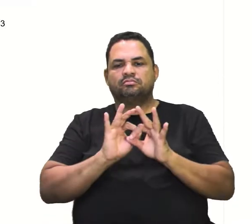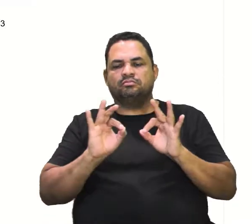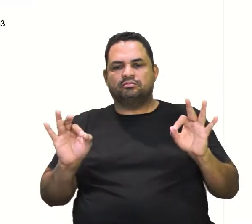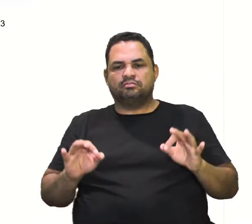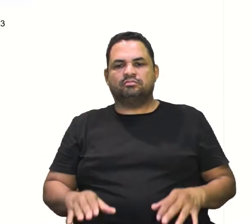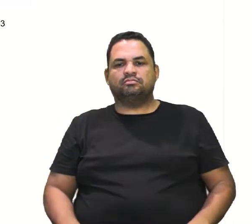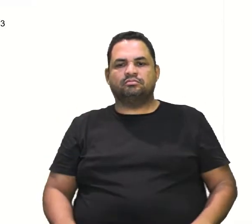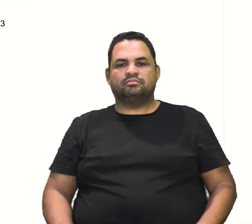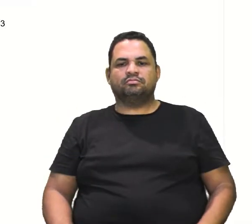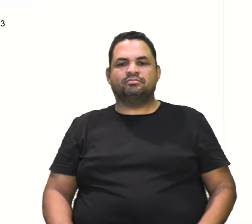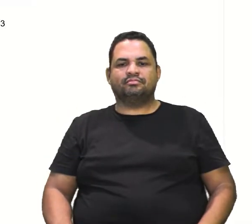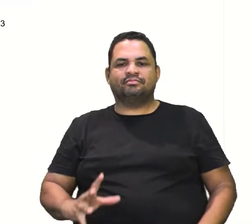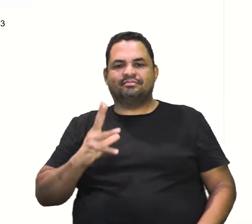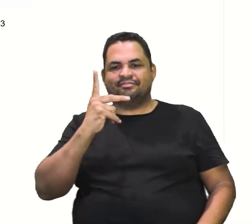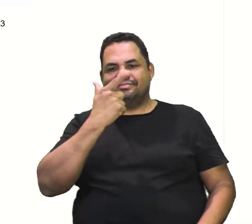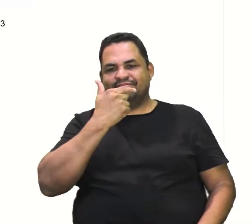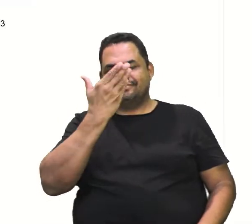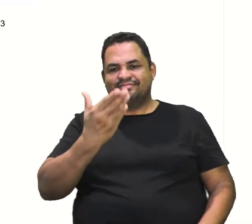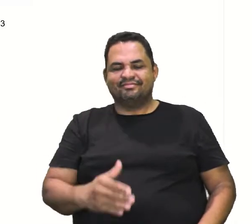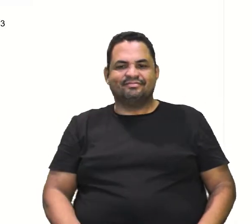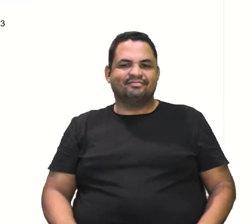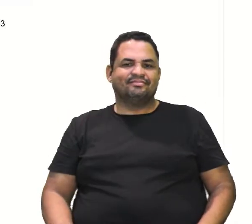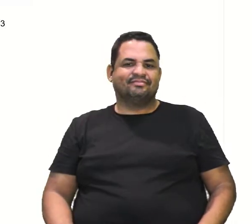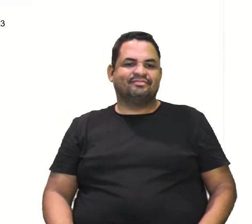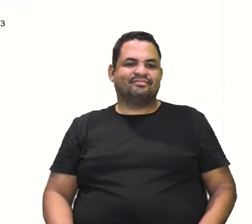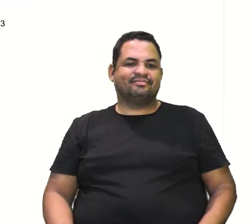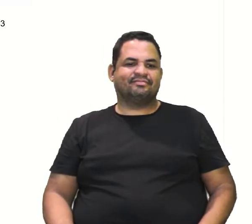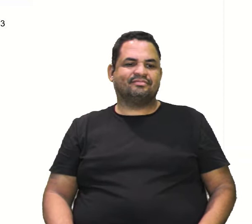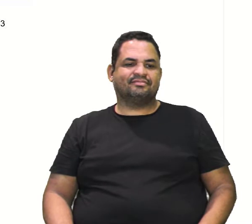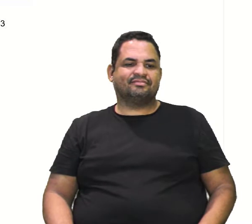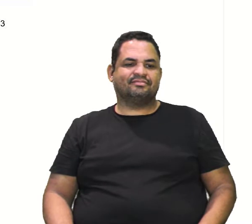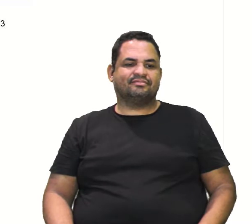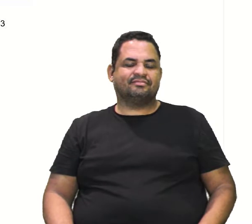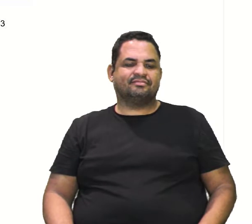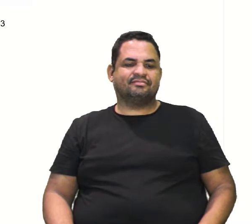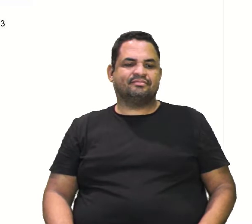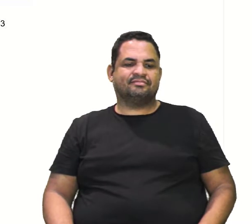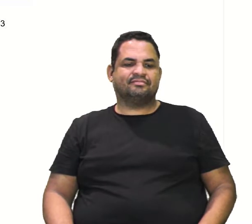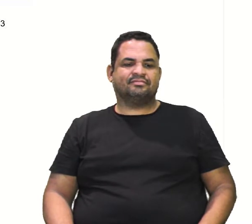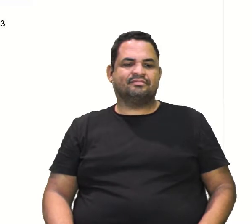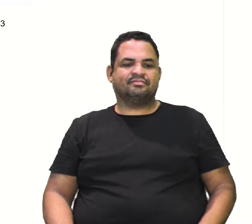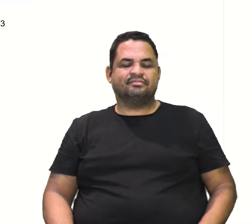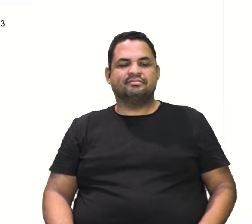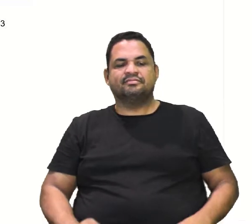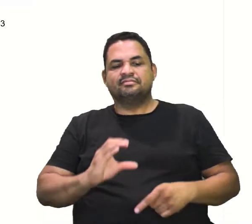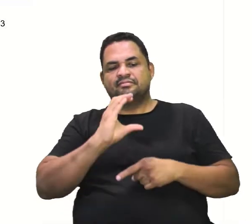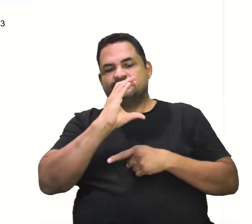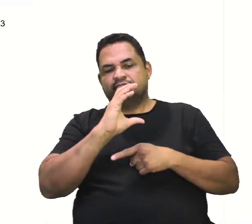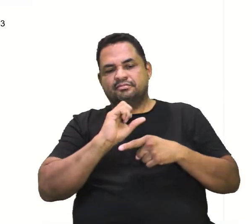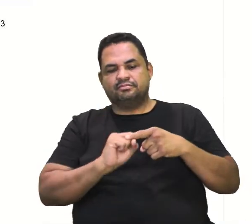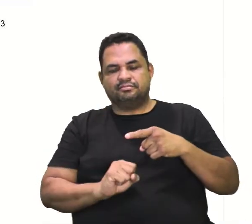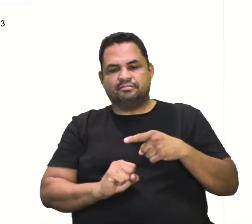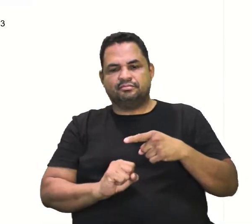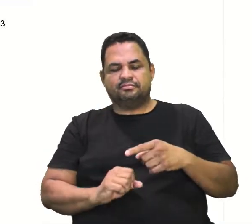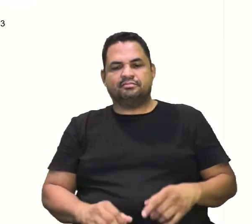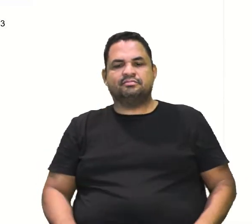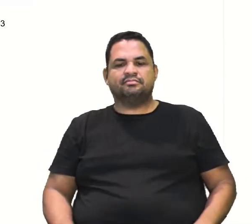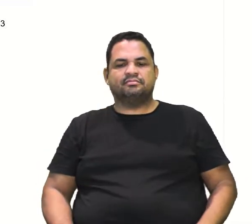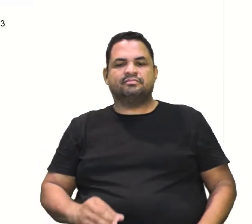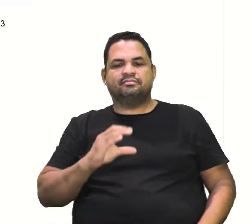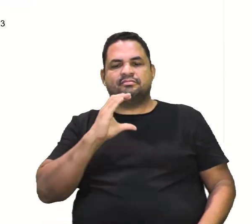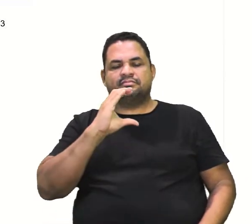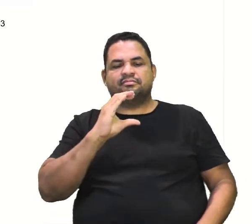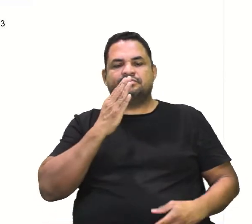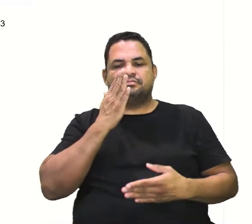eixo maior. Aí ficou tão bonito isso aqui, né? Ficou uma riscaria. E o outro ponto é o C dividido pelo A. Ah, o C então... é a